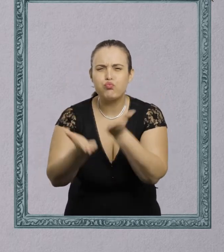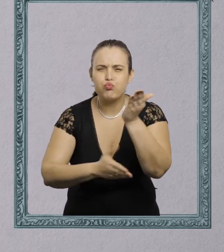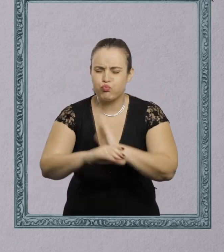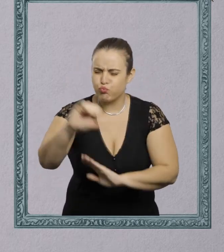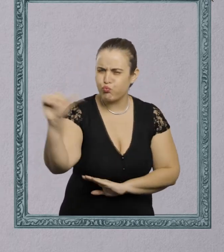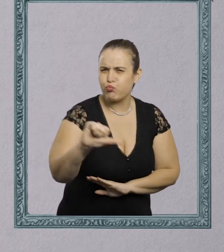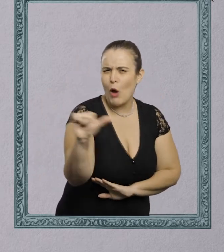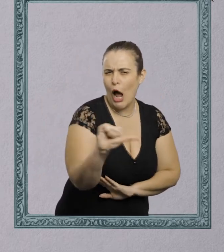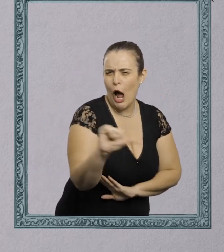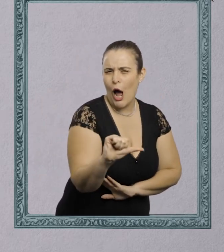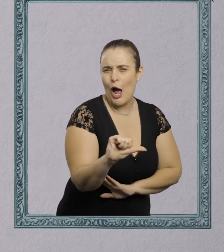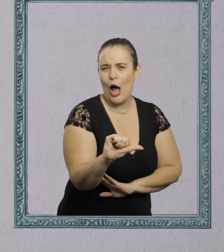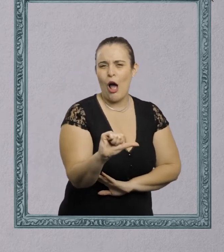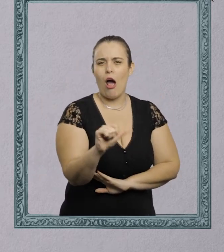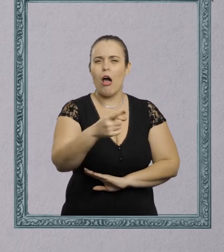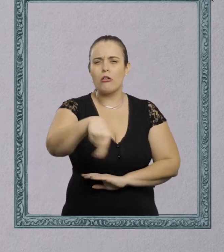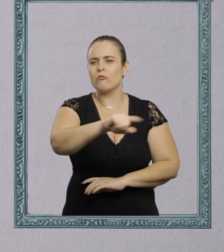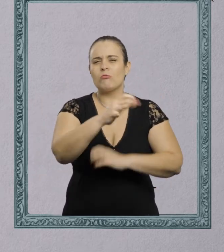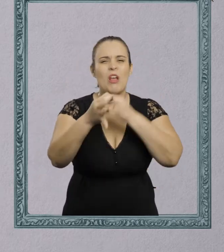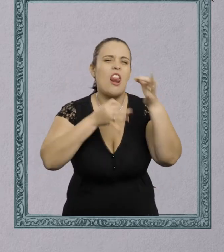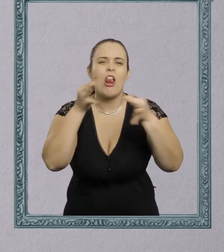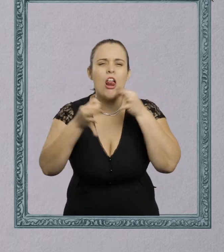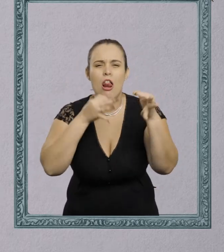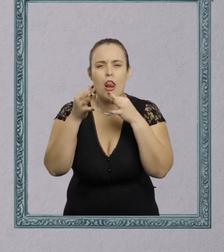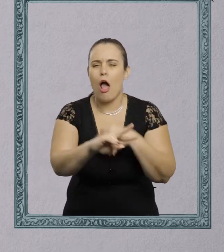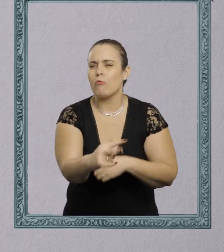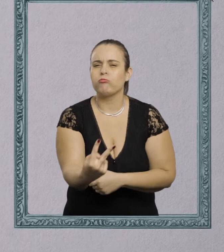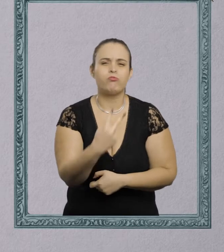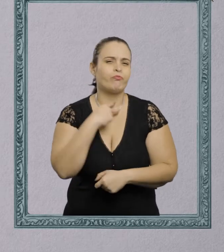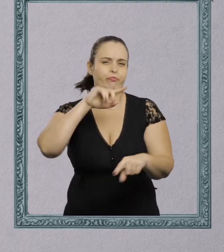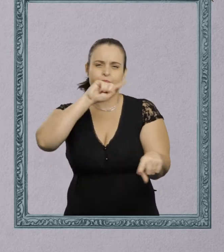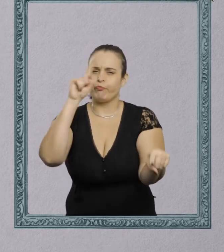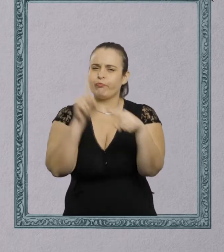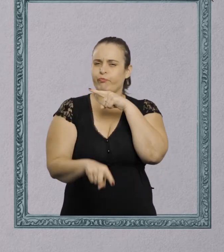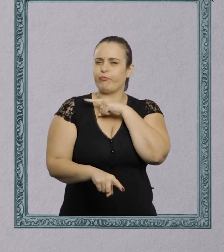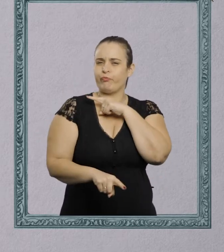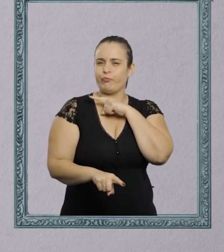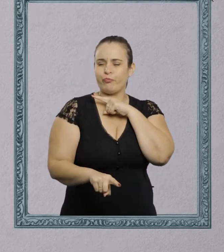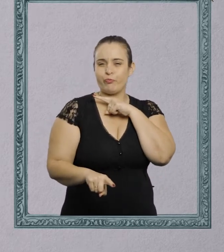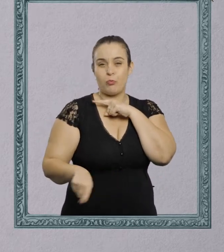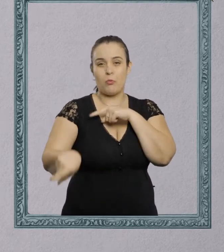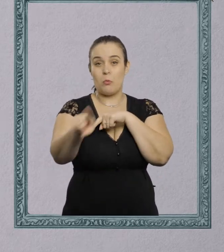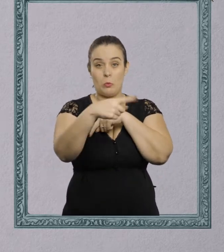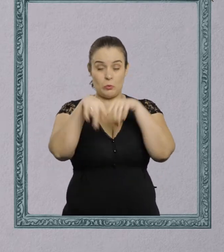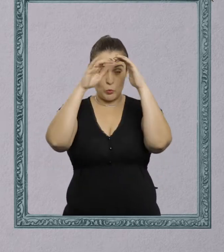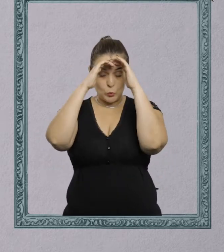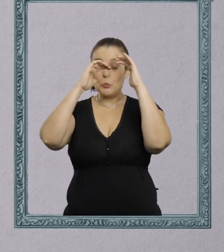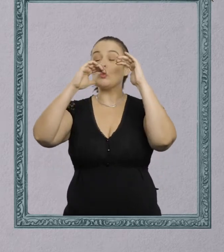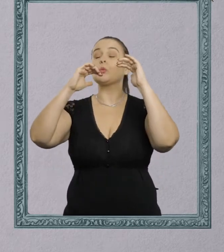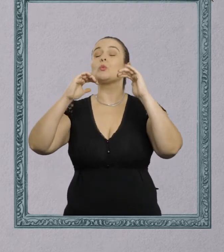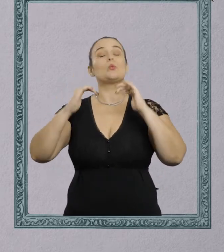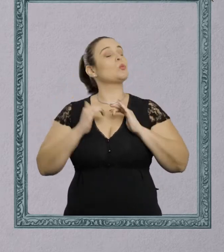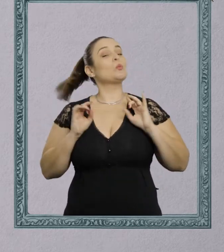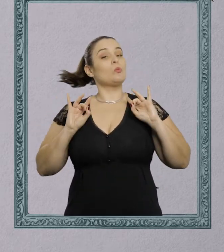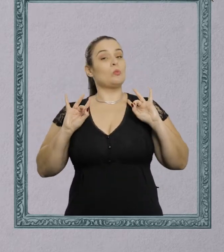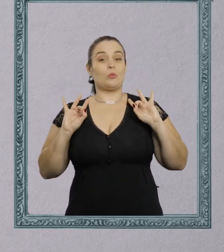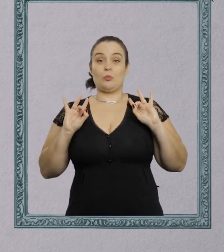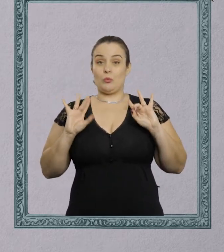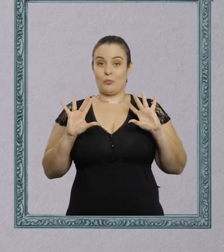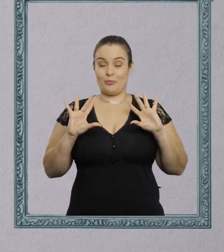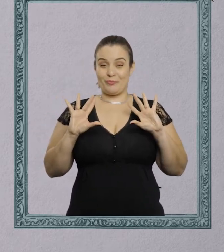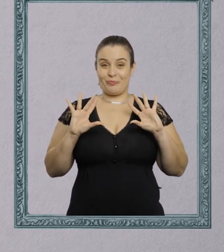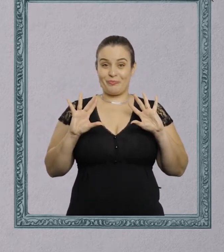todos os meninos piratas. E nenhum deles falava sobre o que queria. Todos só obedeciam.